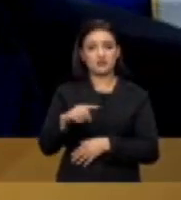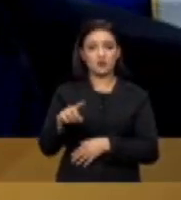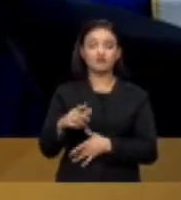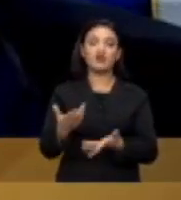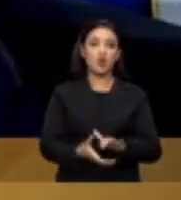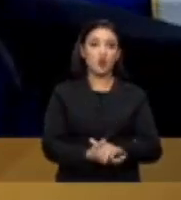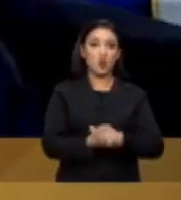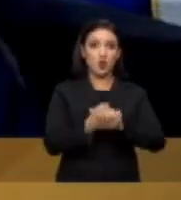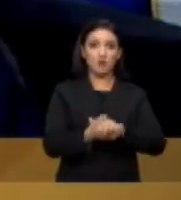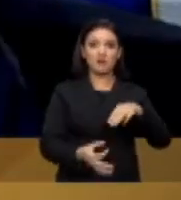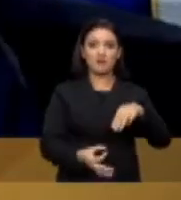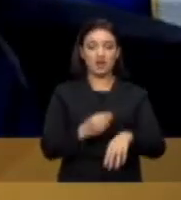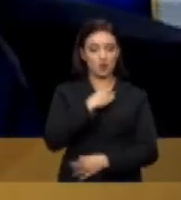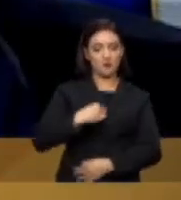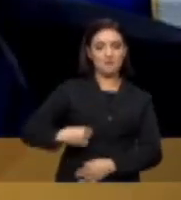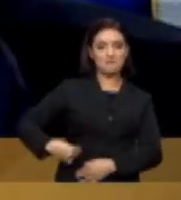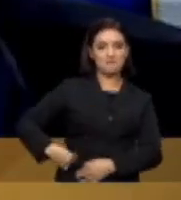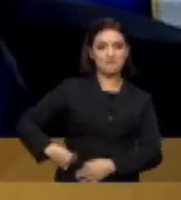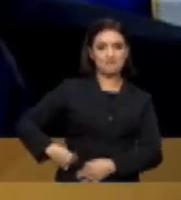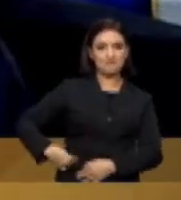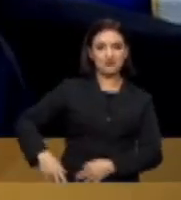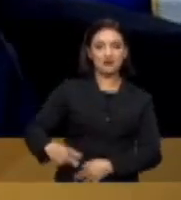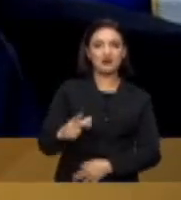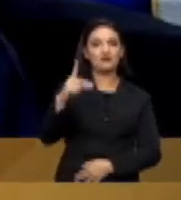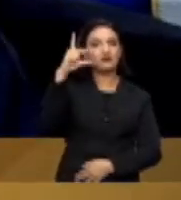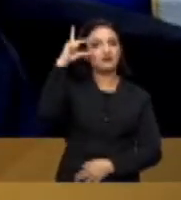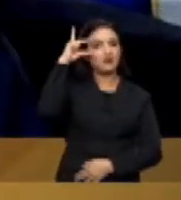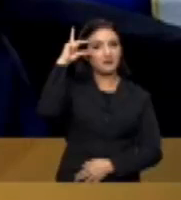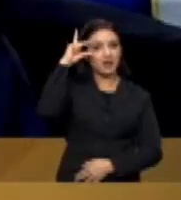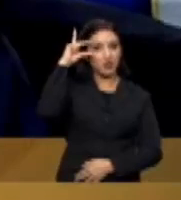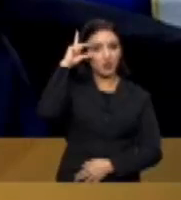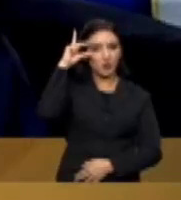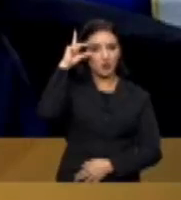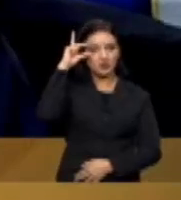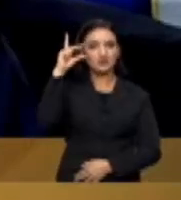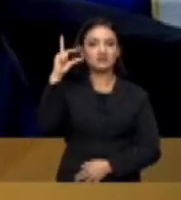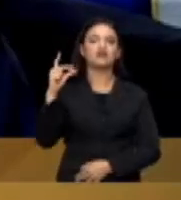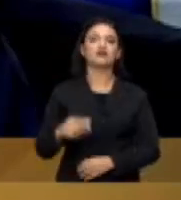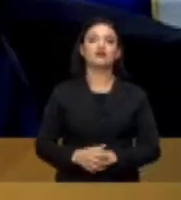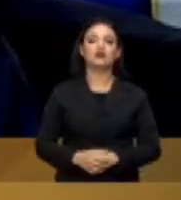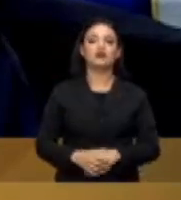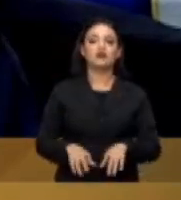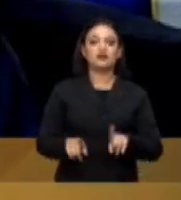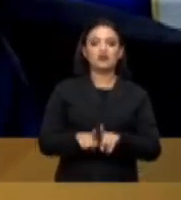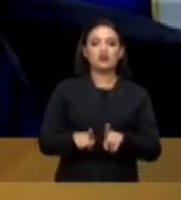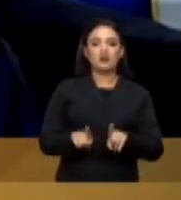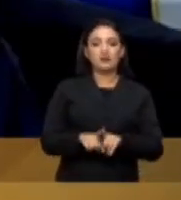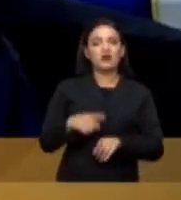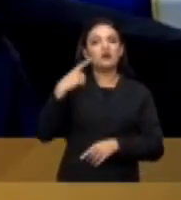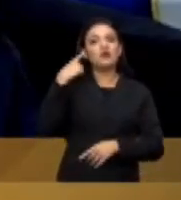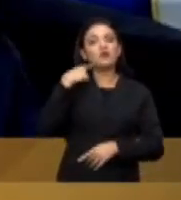André Mendonça, advogado-geral da União, e aos senhores advogados que